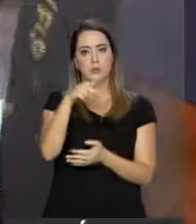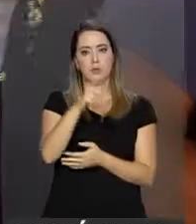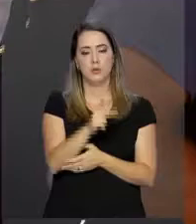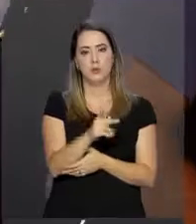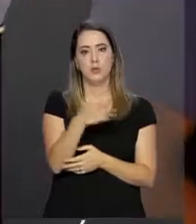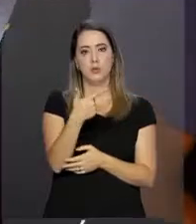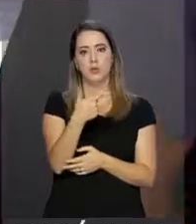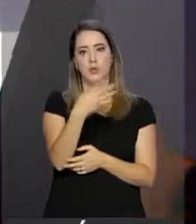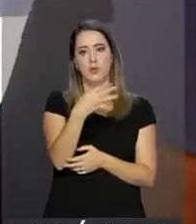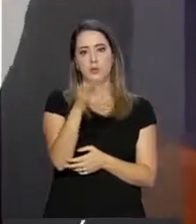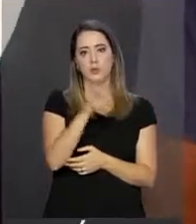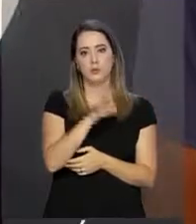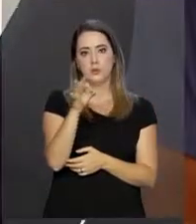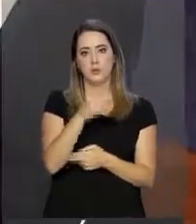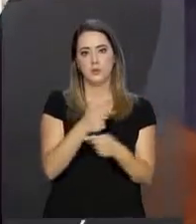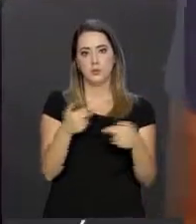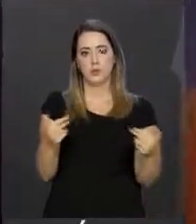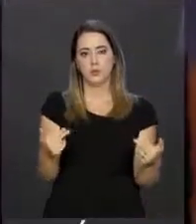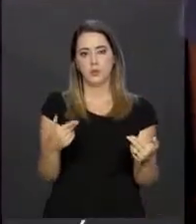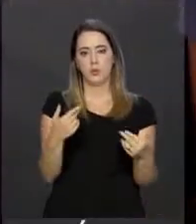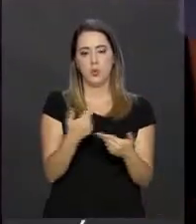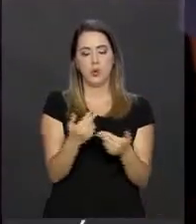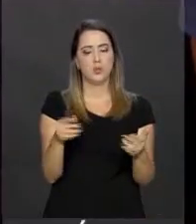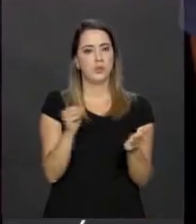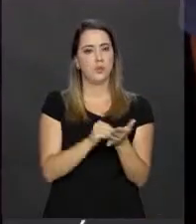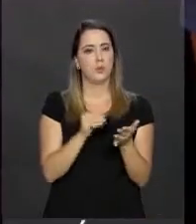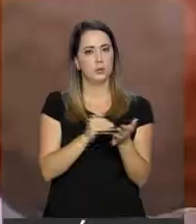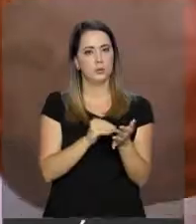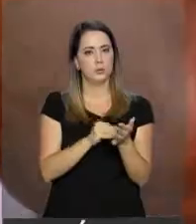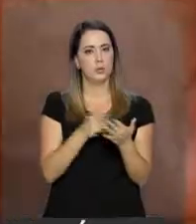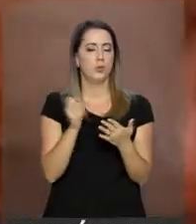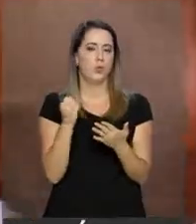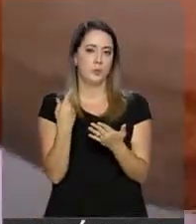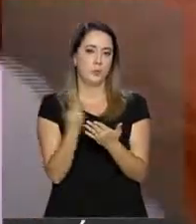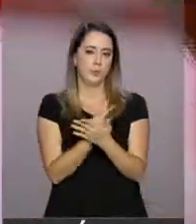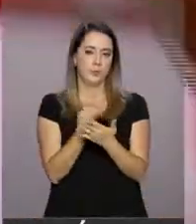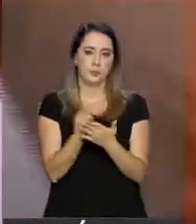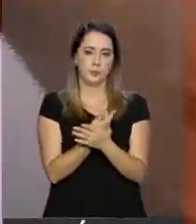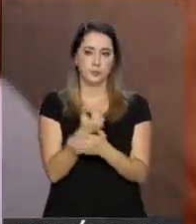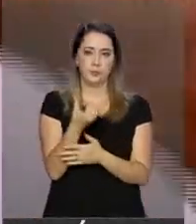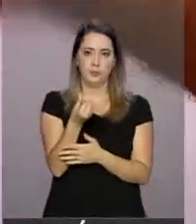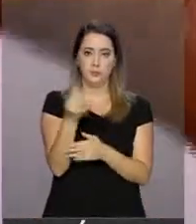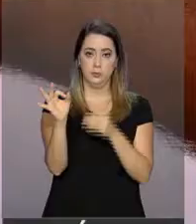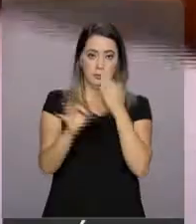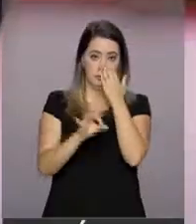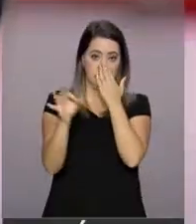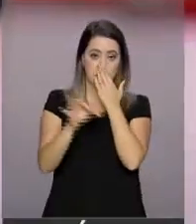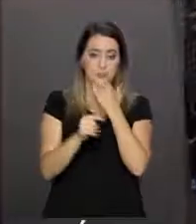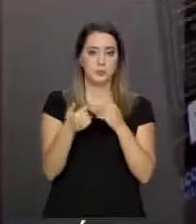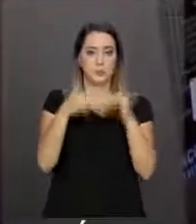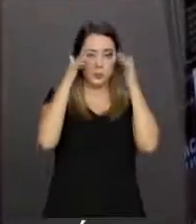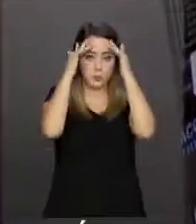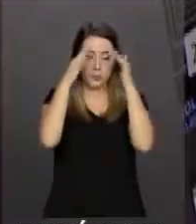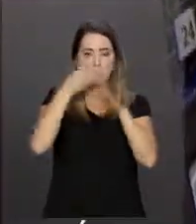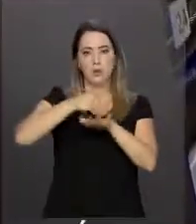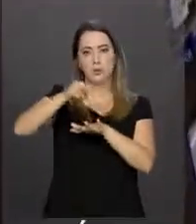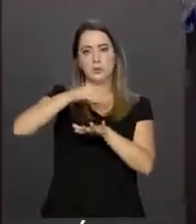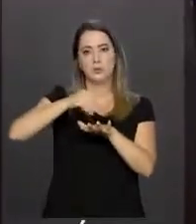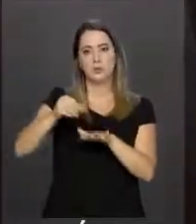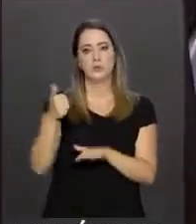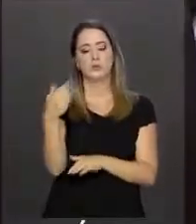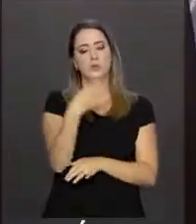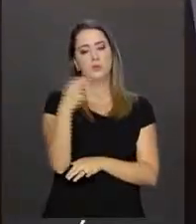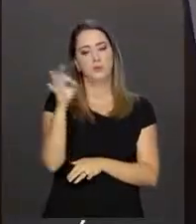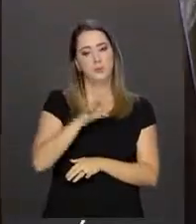24% equipamento ausente ou em desacordo com a legislação 16% e não prestar informação ao